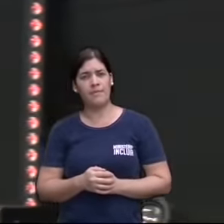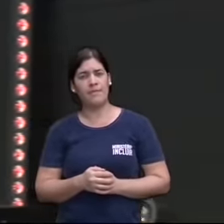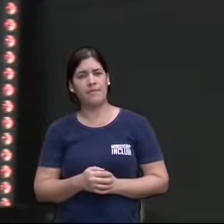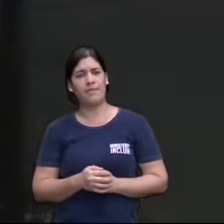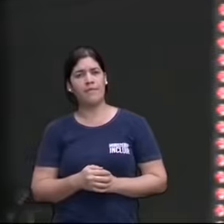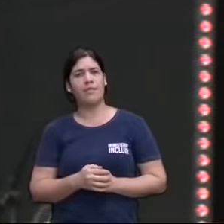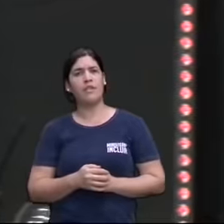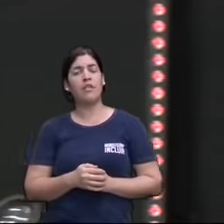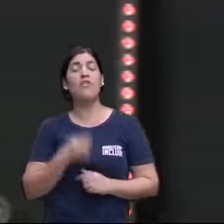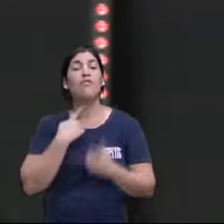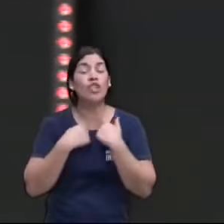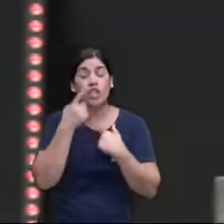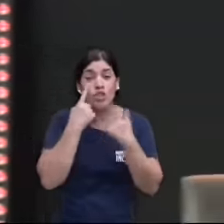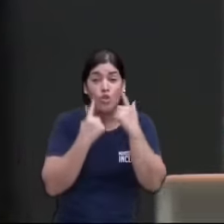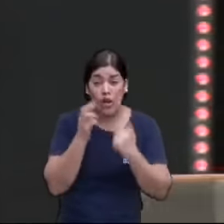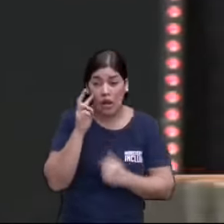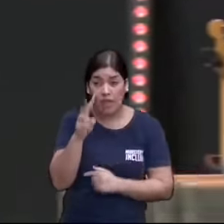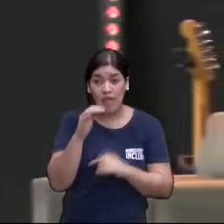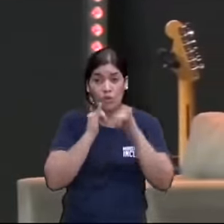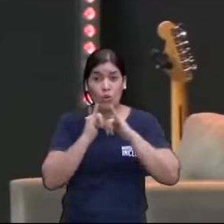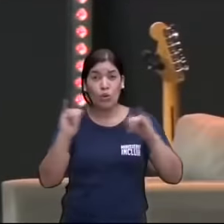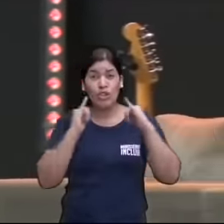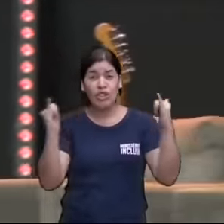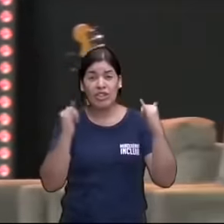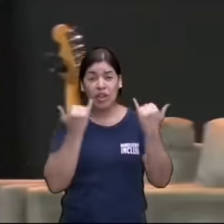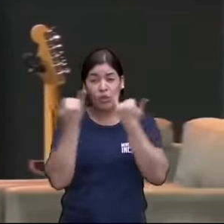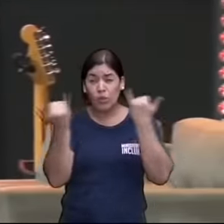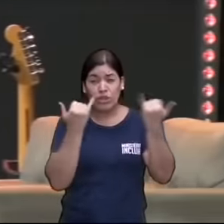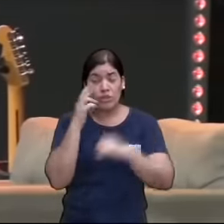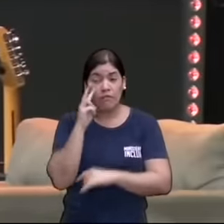Me deu vontade de chorar quando eu vi isso.